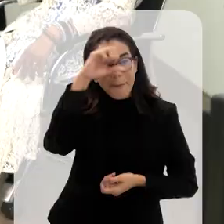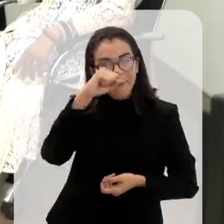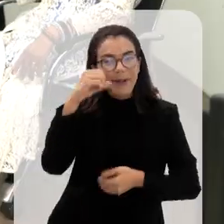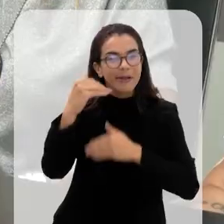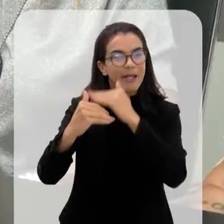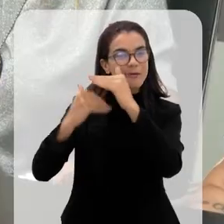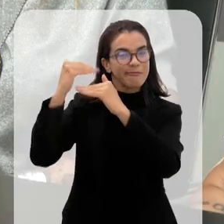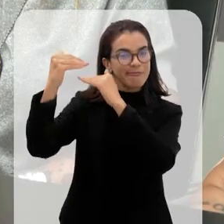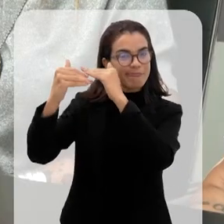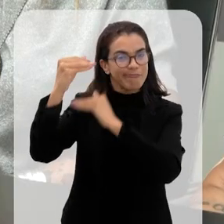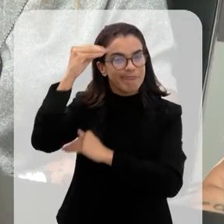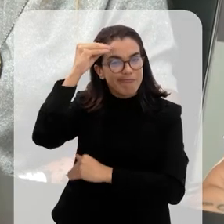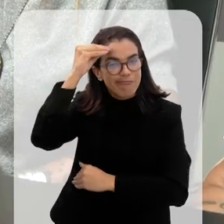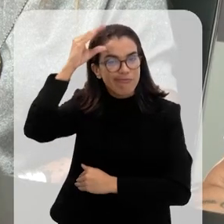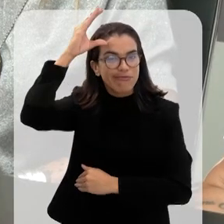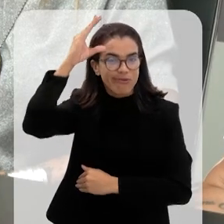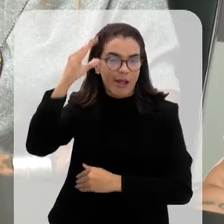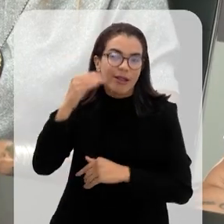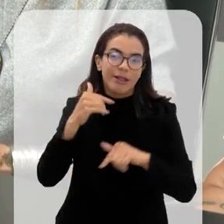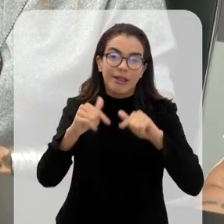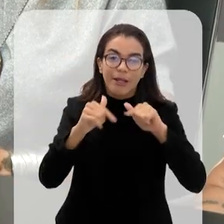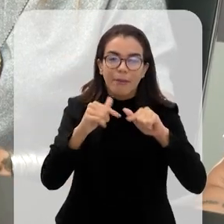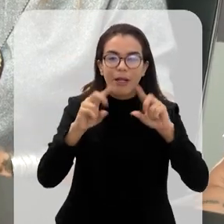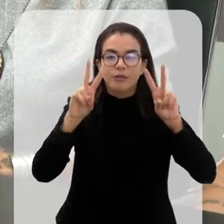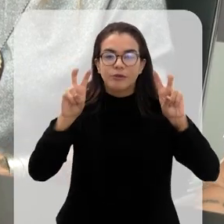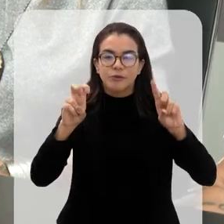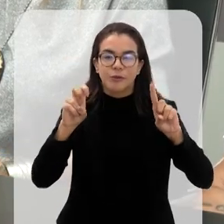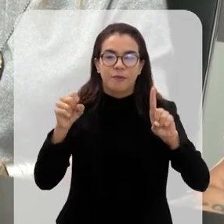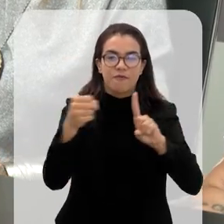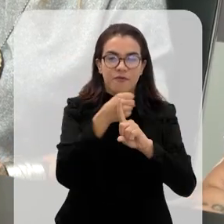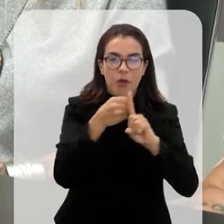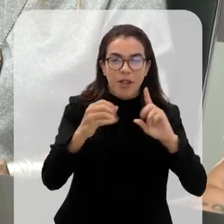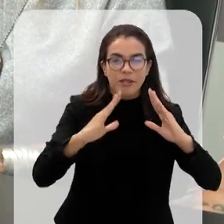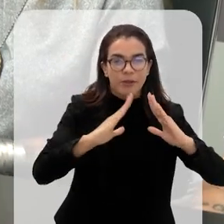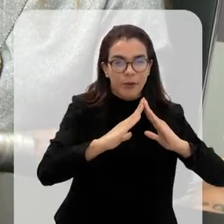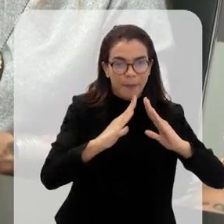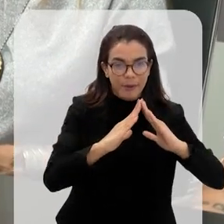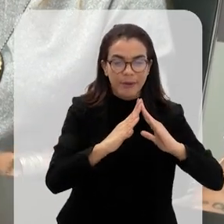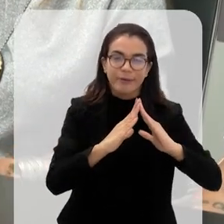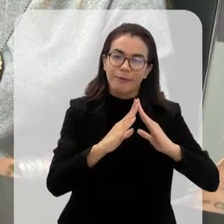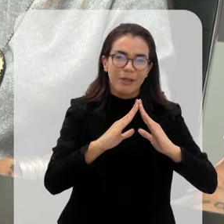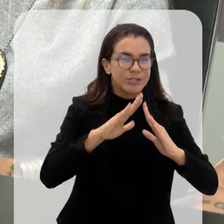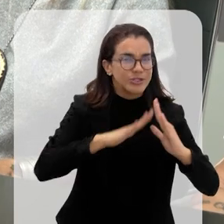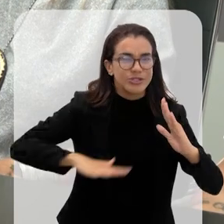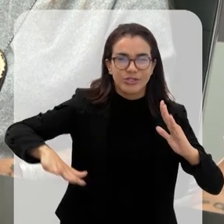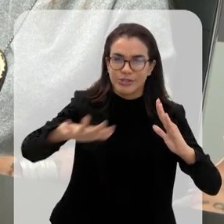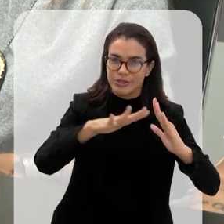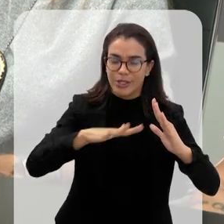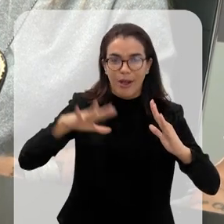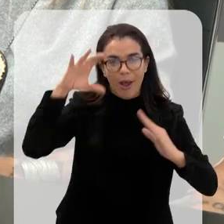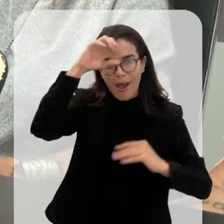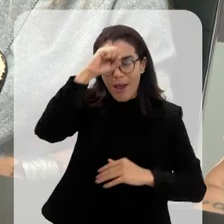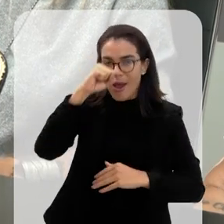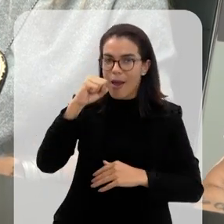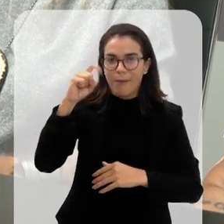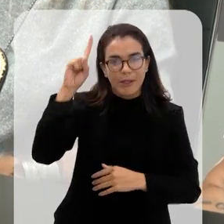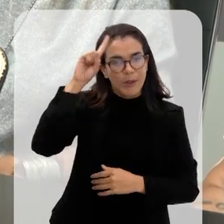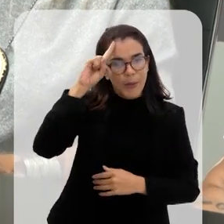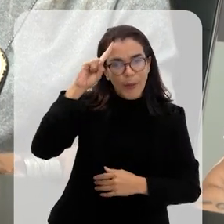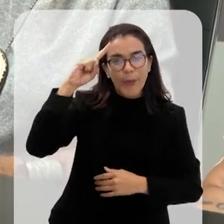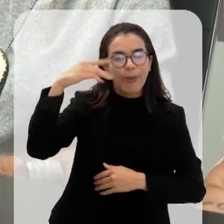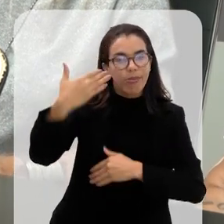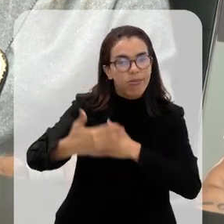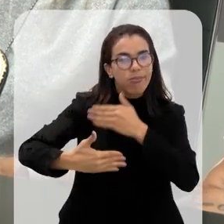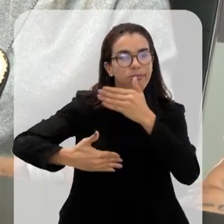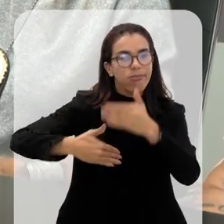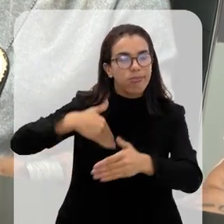É aprendendo, né? Você trabalhar com violência doméstica, você trabalhar com a violência de maneira geral, é um aprendizado diário, né?